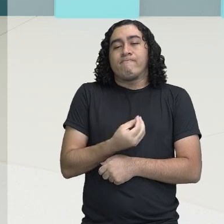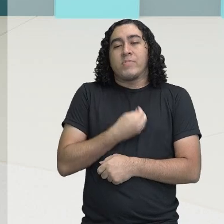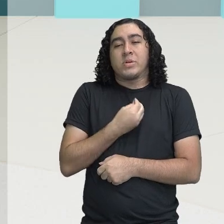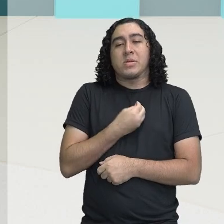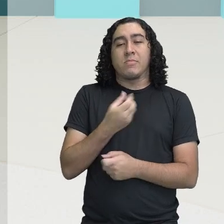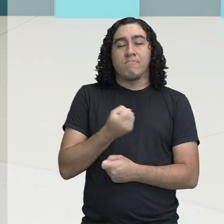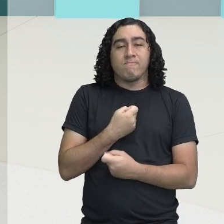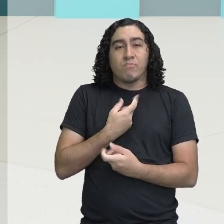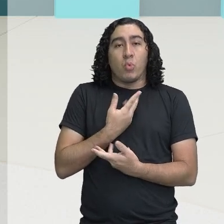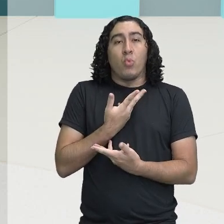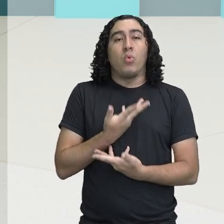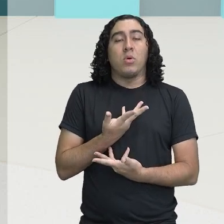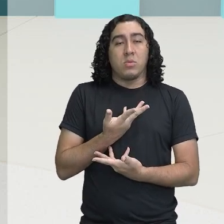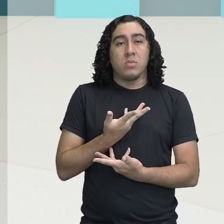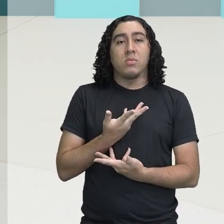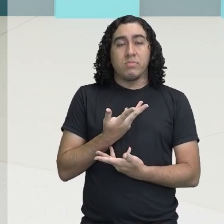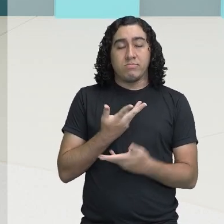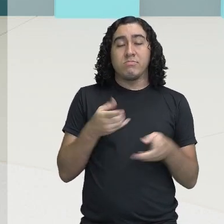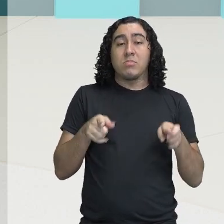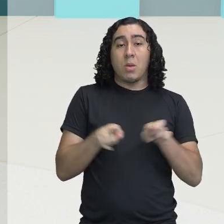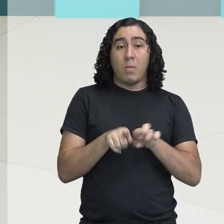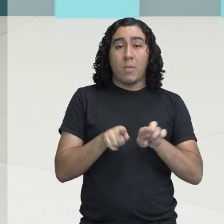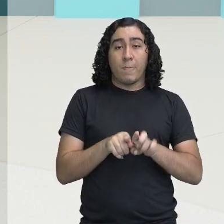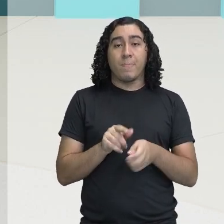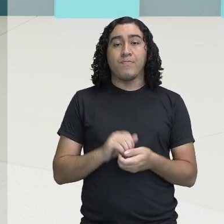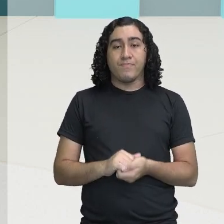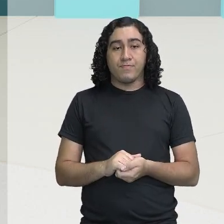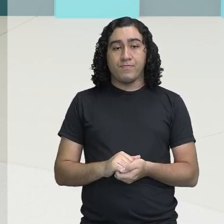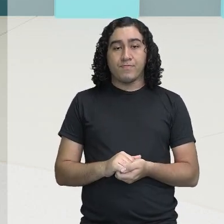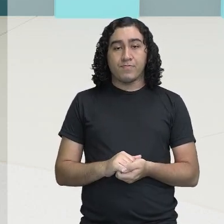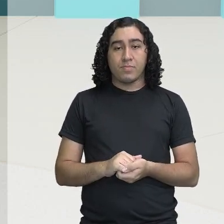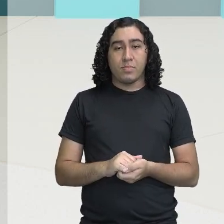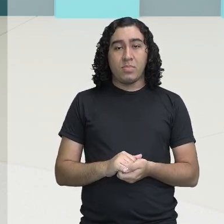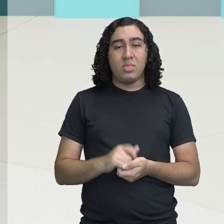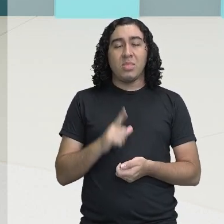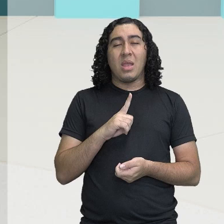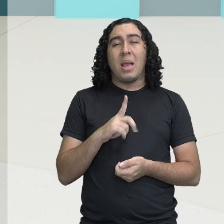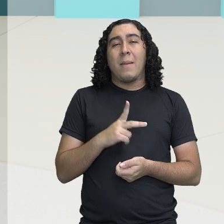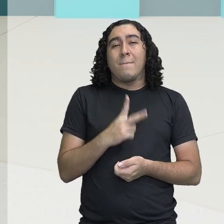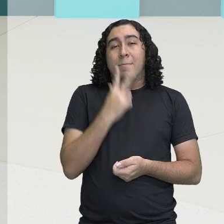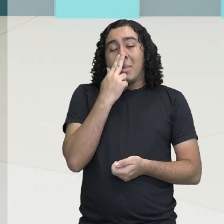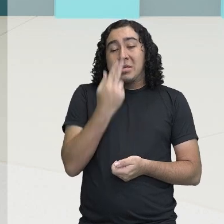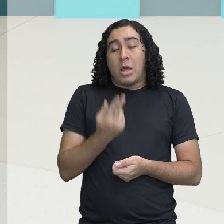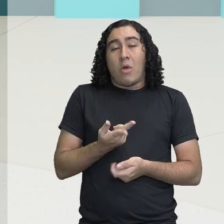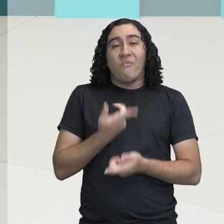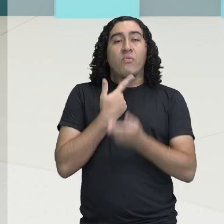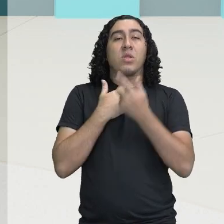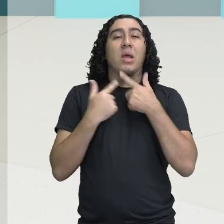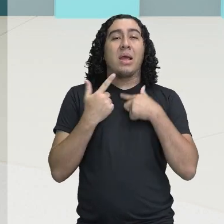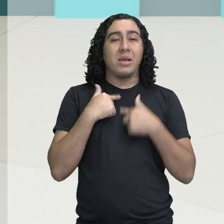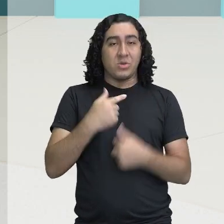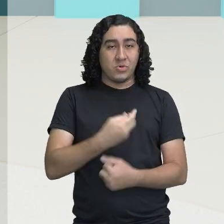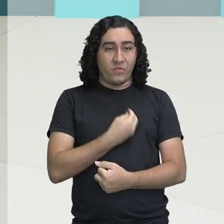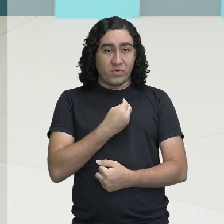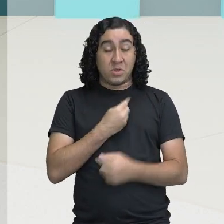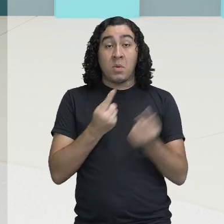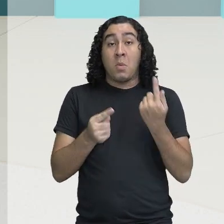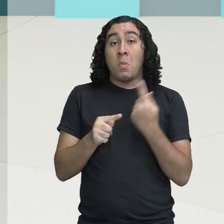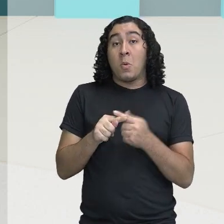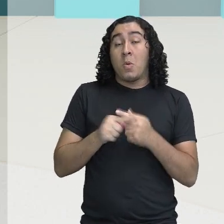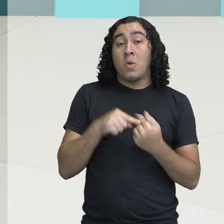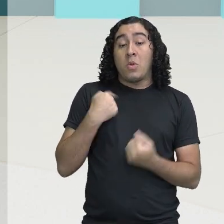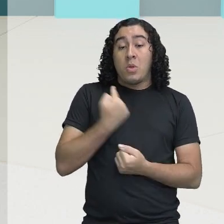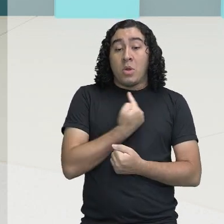a existência, aquilo que te traz aquele fôlego. Por quê? Porque quando estamos